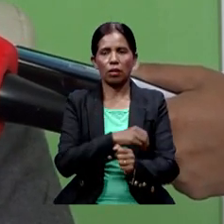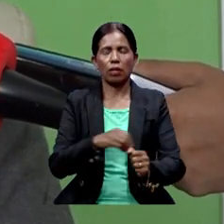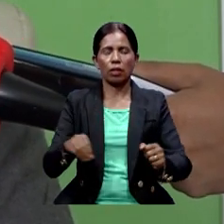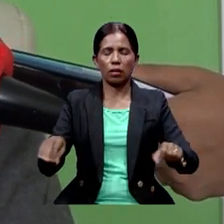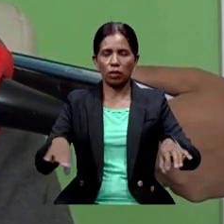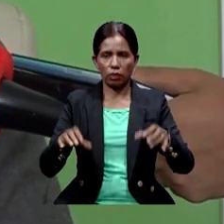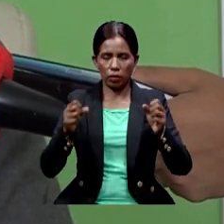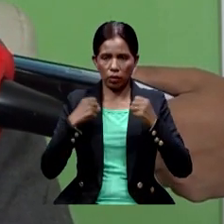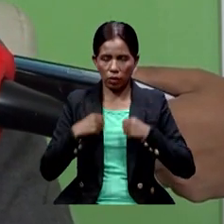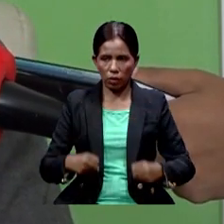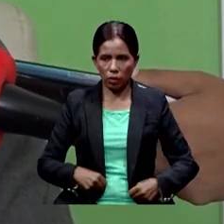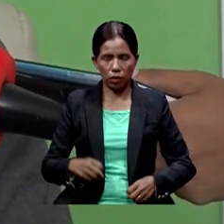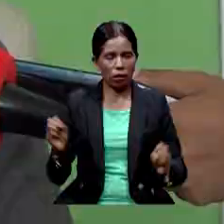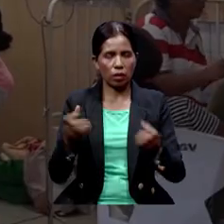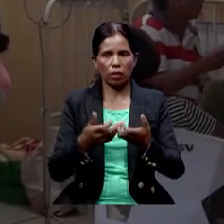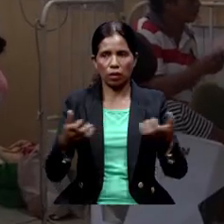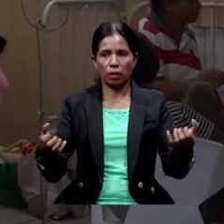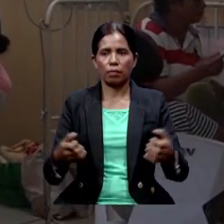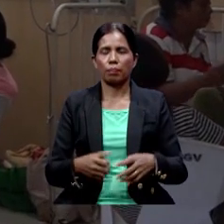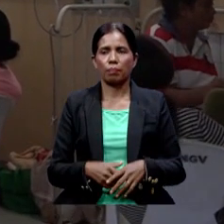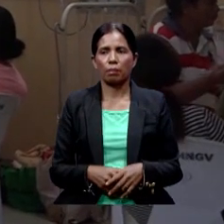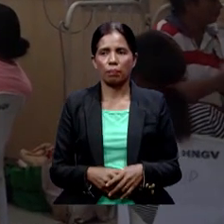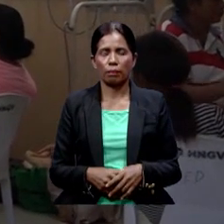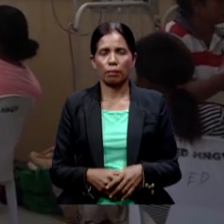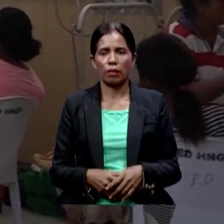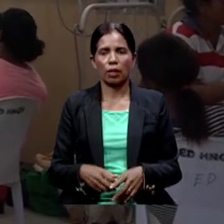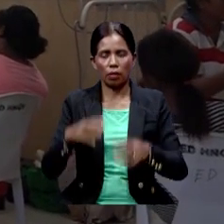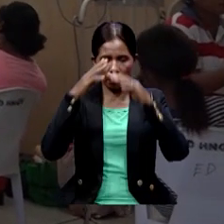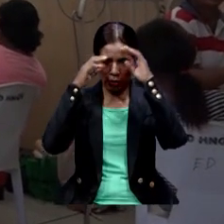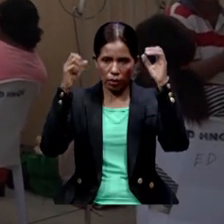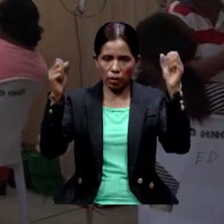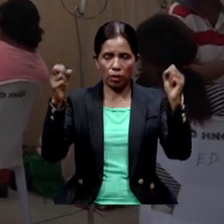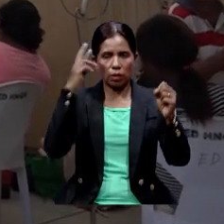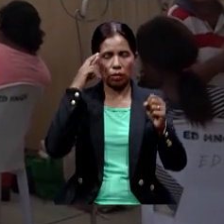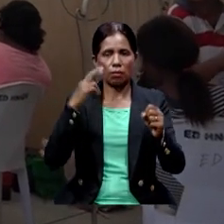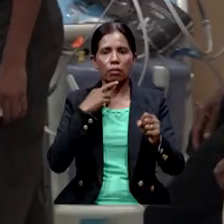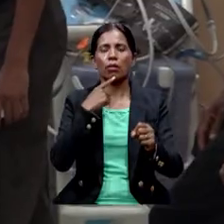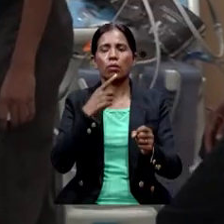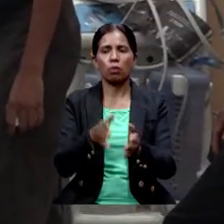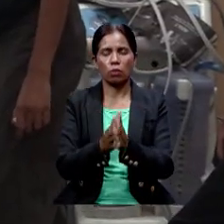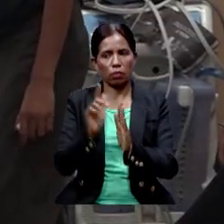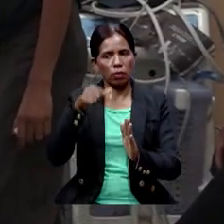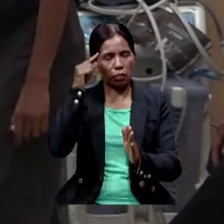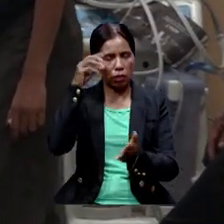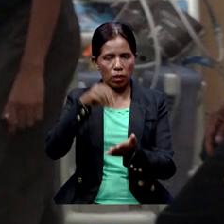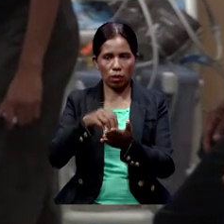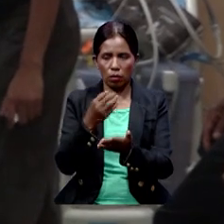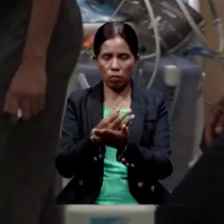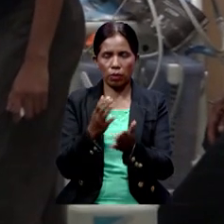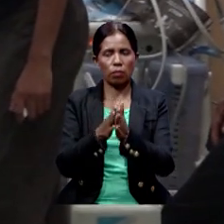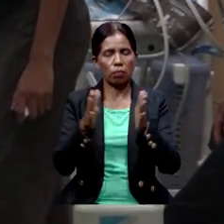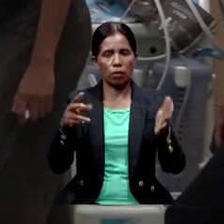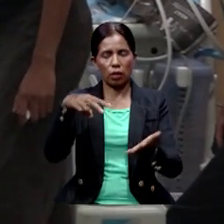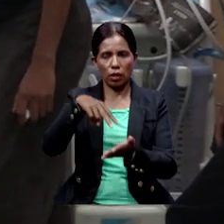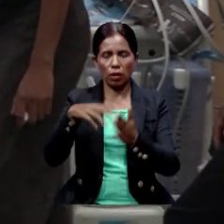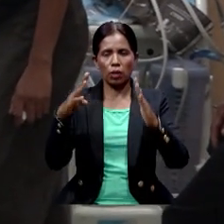sei lá, se isso se buat sirene. Antes, né, presidente da República, José Ramos Hortamos, o subgoverno a total orçamento bot, o dihari